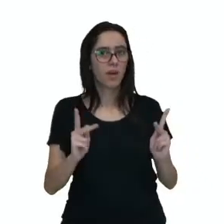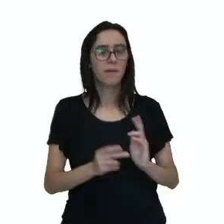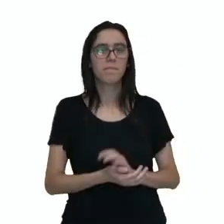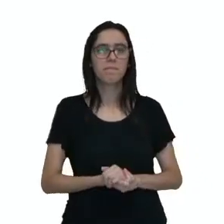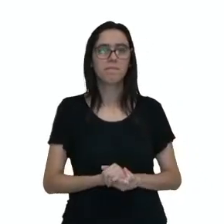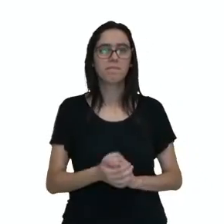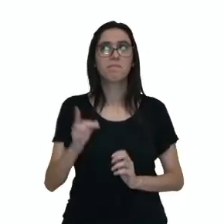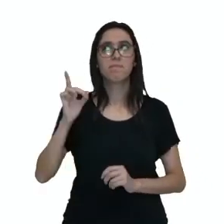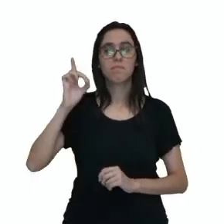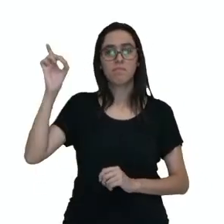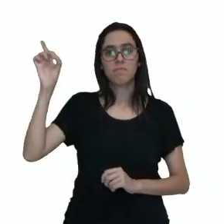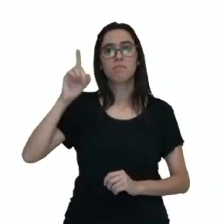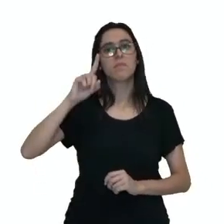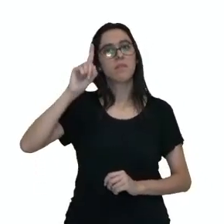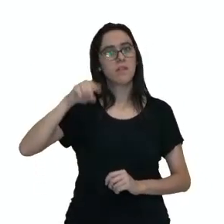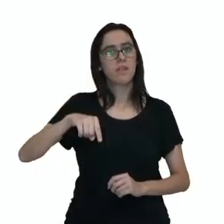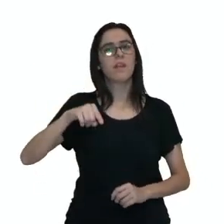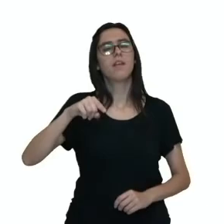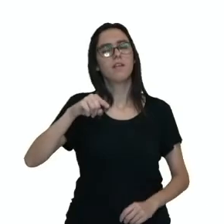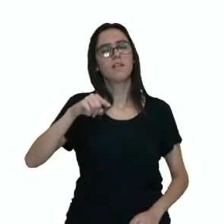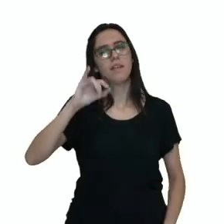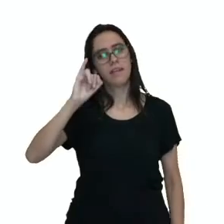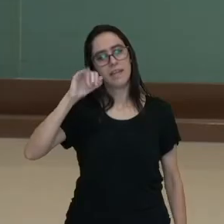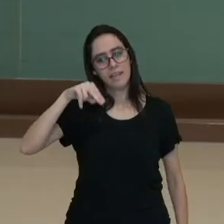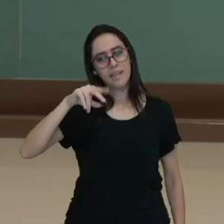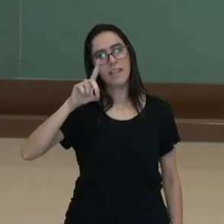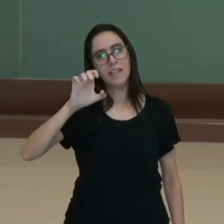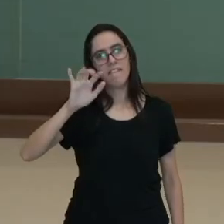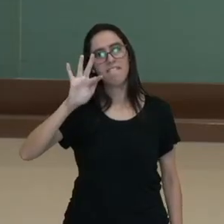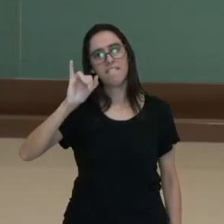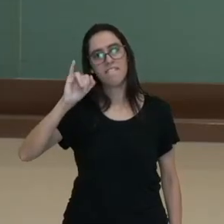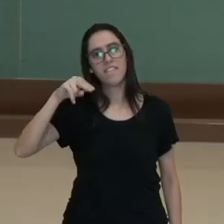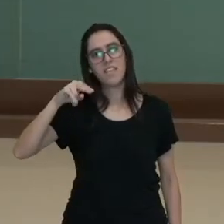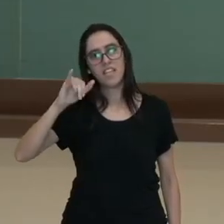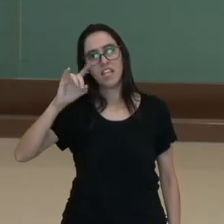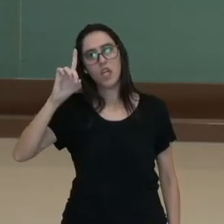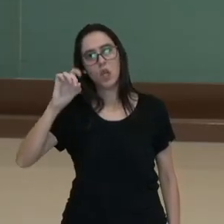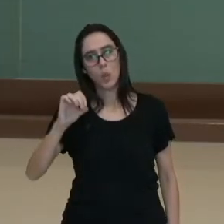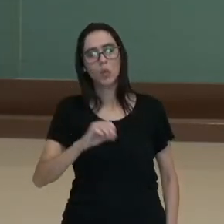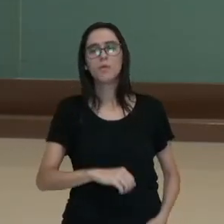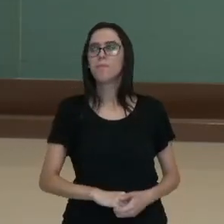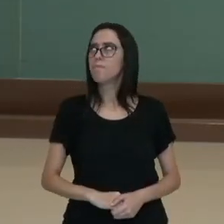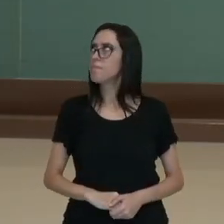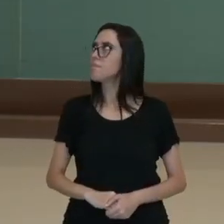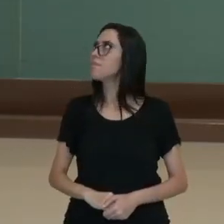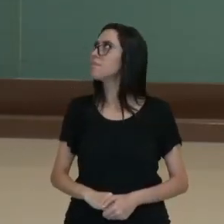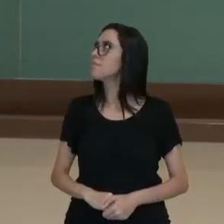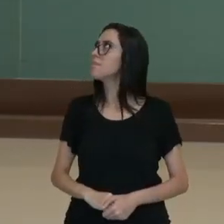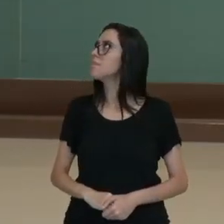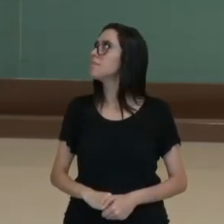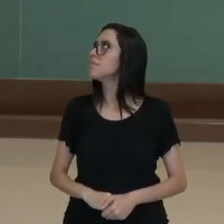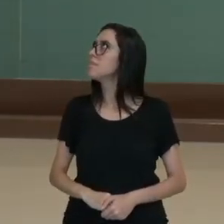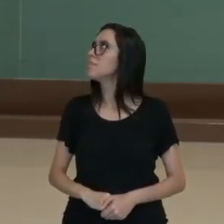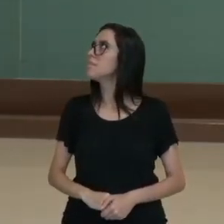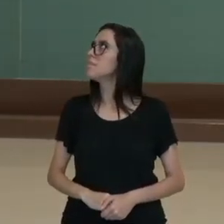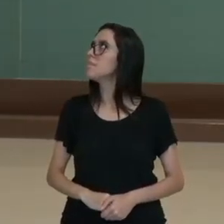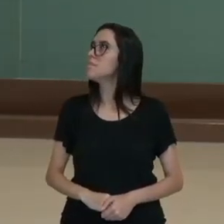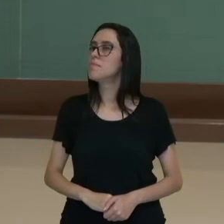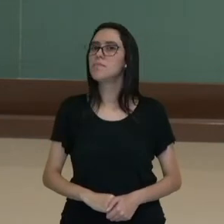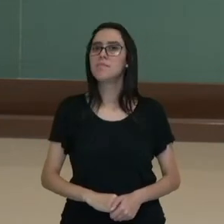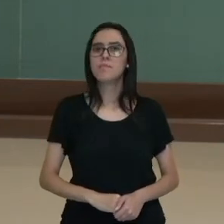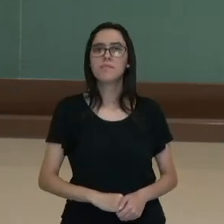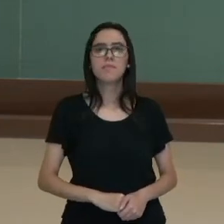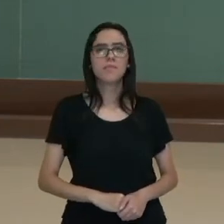Esses são outros indefinidos, tá bom? Bastante, demais, cada, qualquer, um ou una. Já